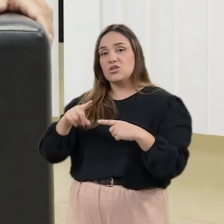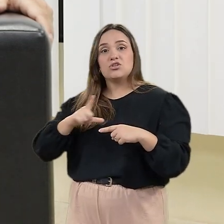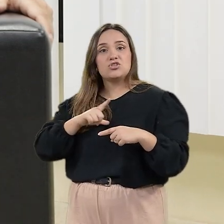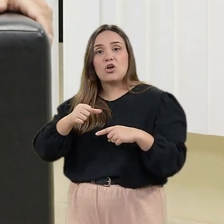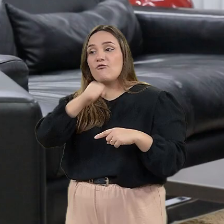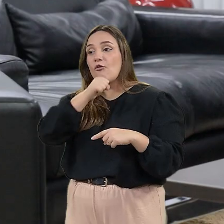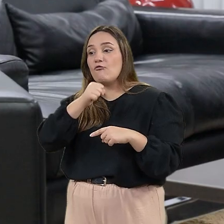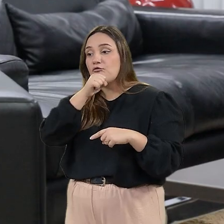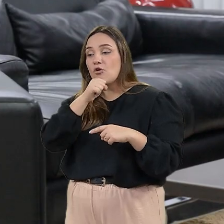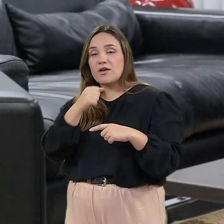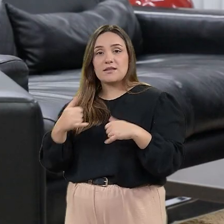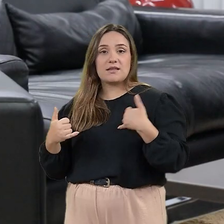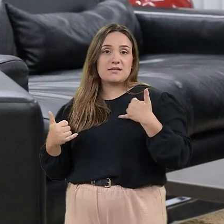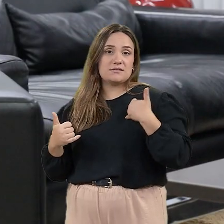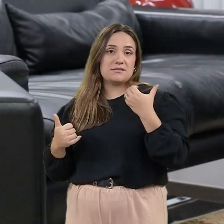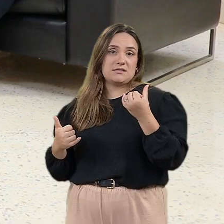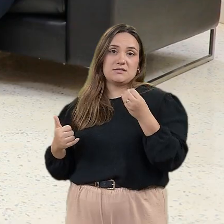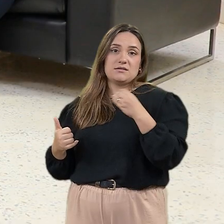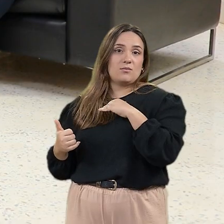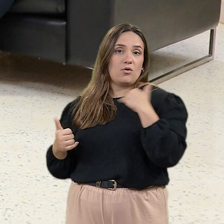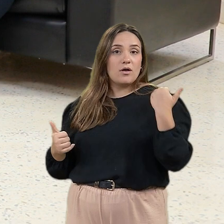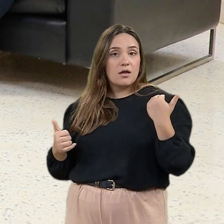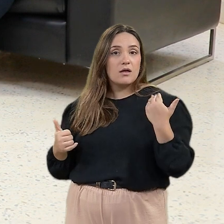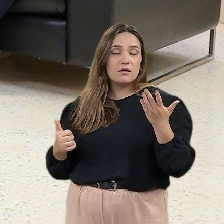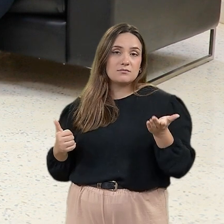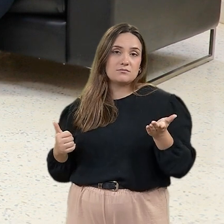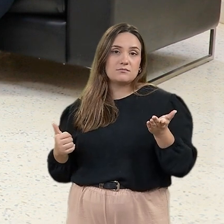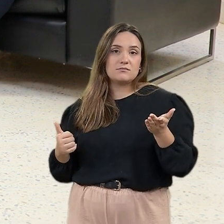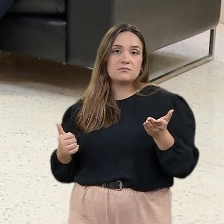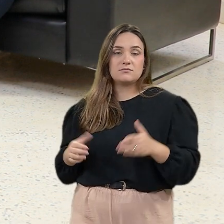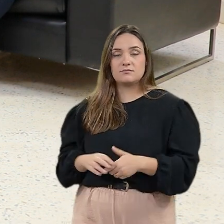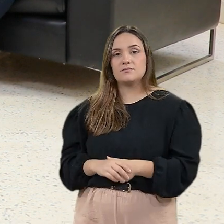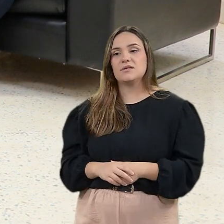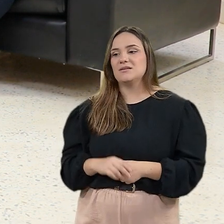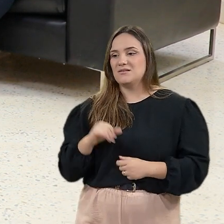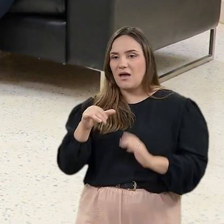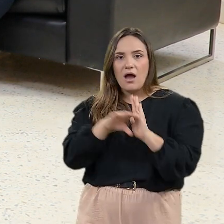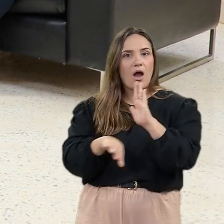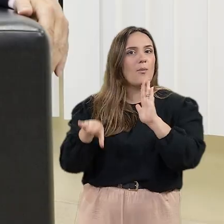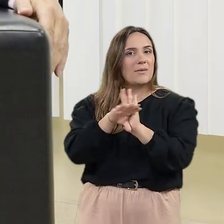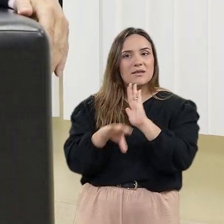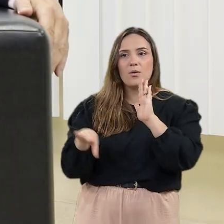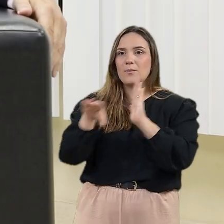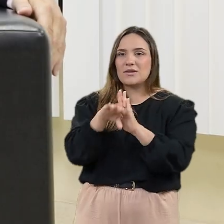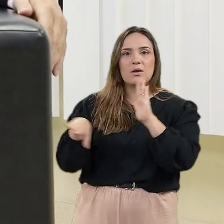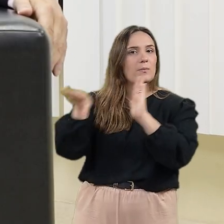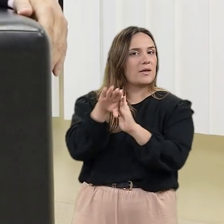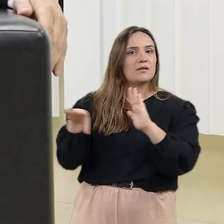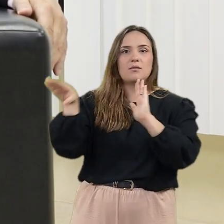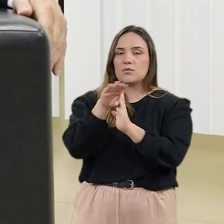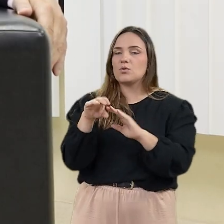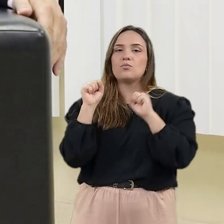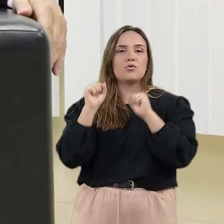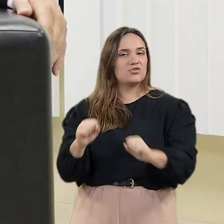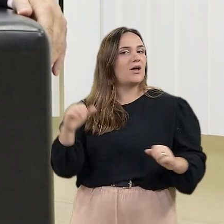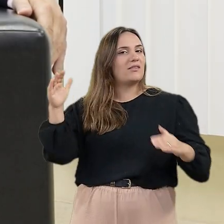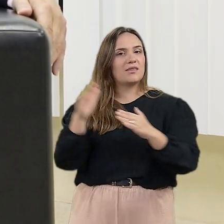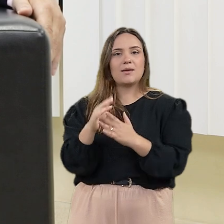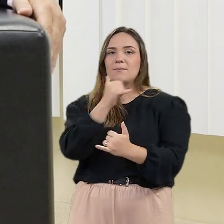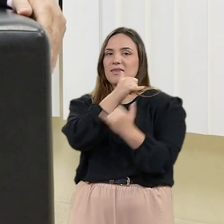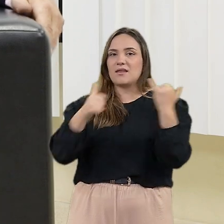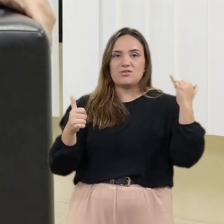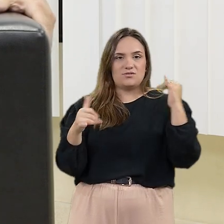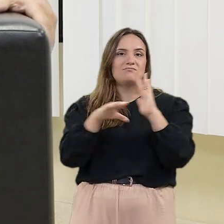60 anos de idade, enfim. Então essas situações, tendo 2, 3 circunstâncias dessa que ocorrem, o juiz aumenta de